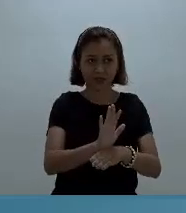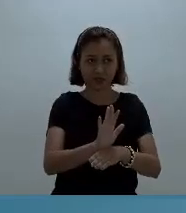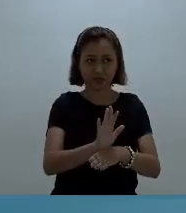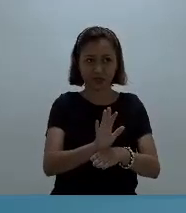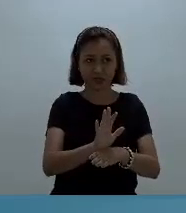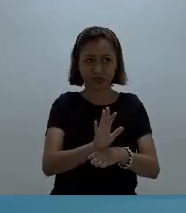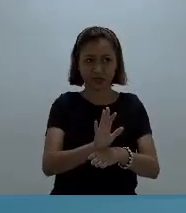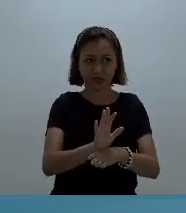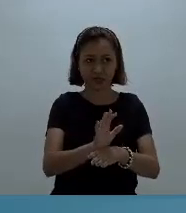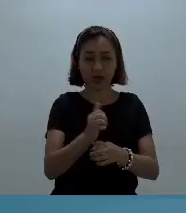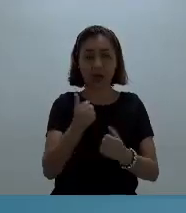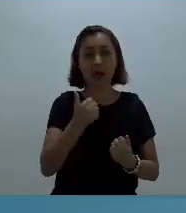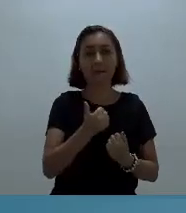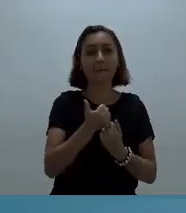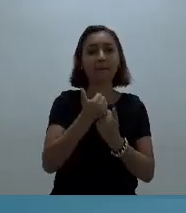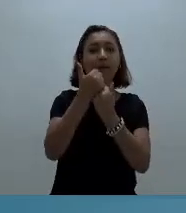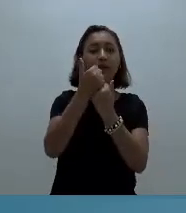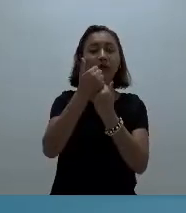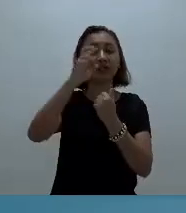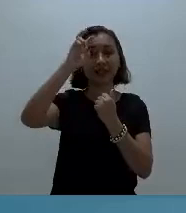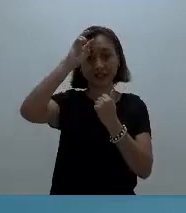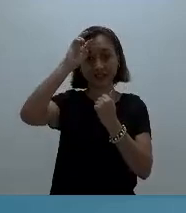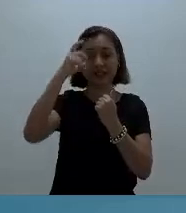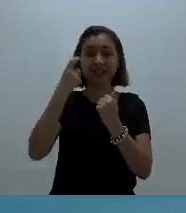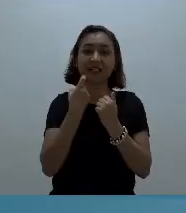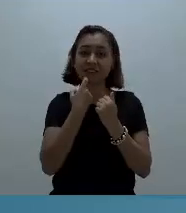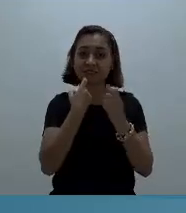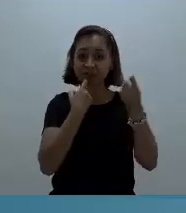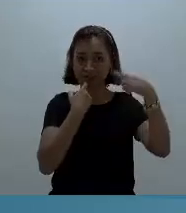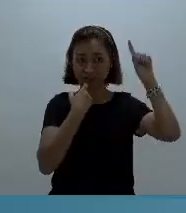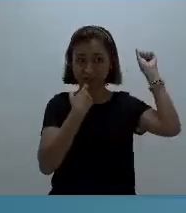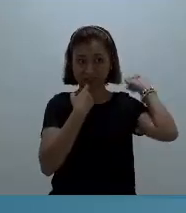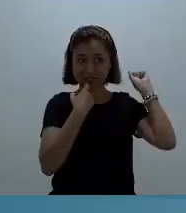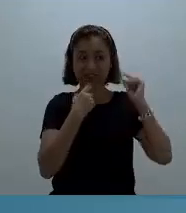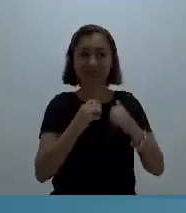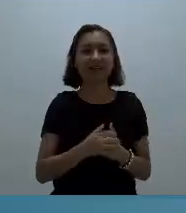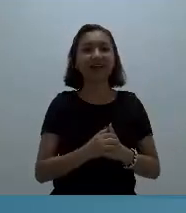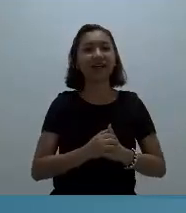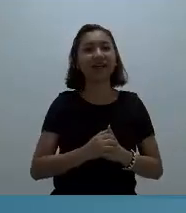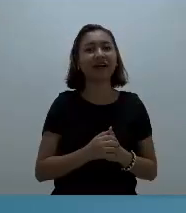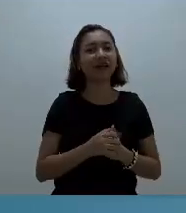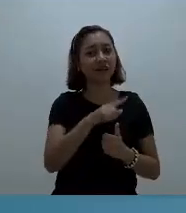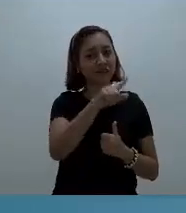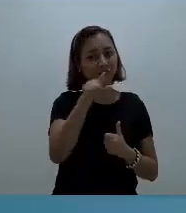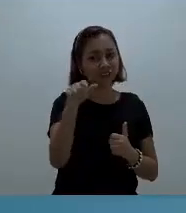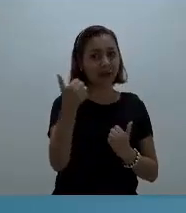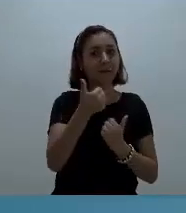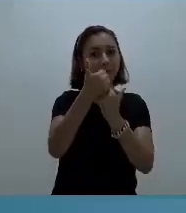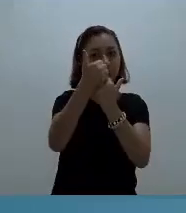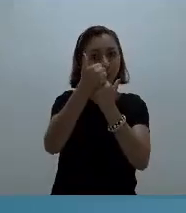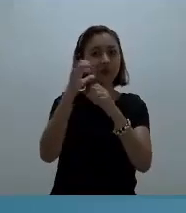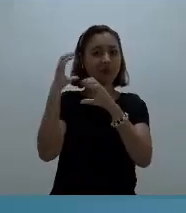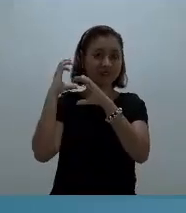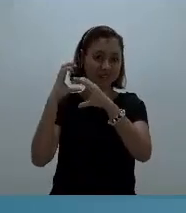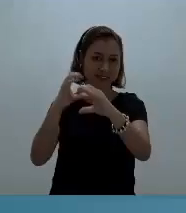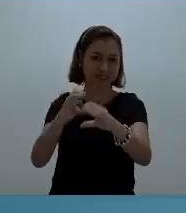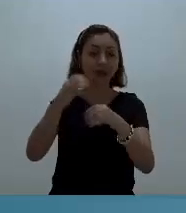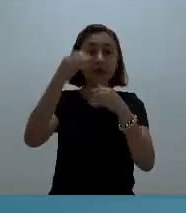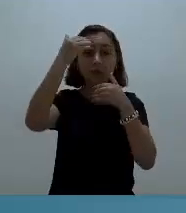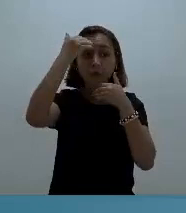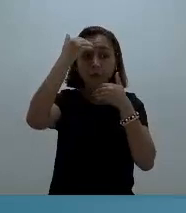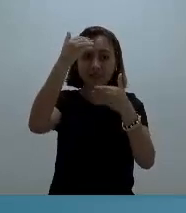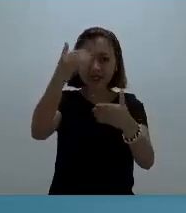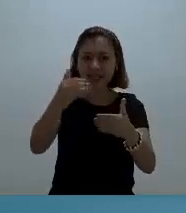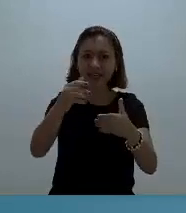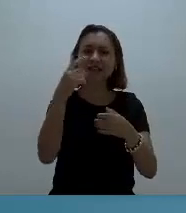Ficamos muito felizes. Eu agradeço a todos, agradeço aos nossos desembargadores. Que de alguma